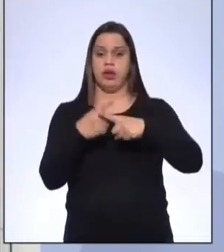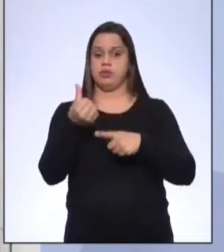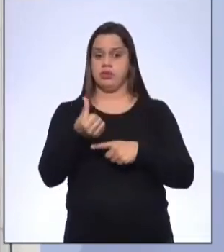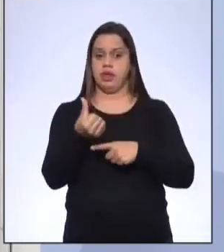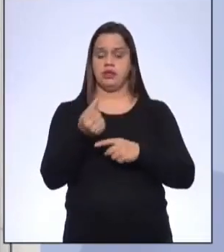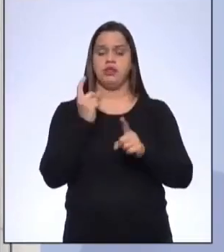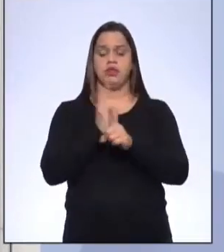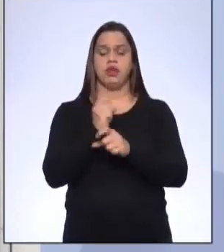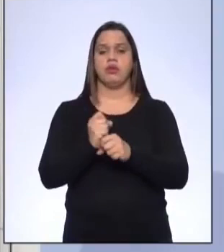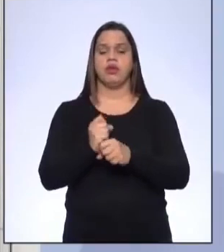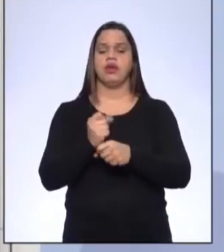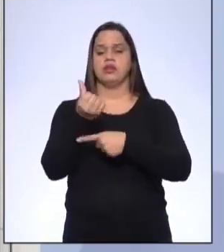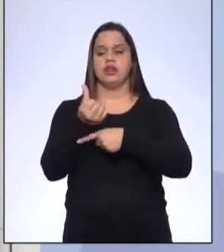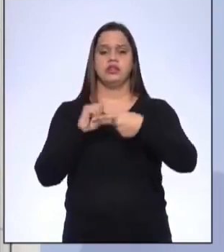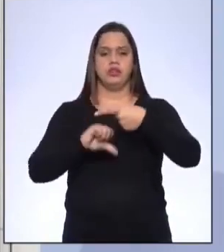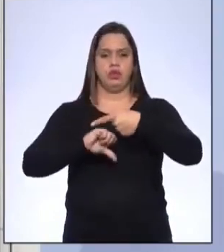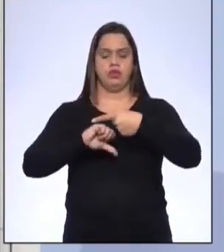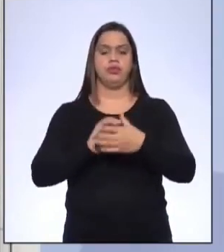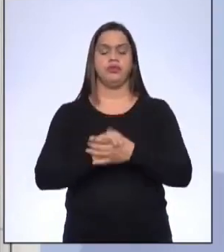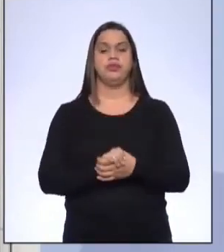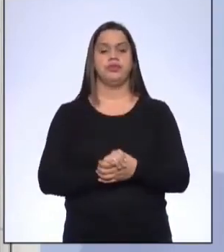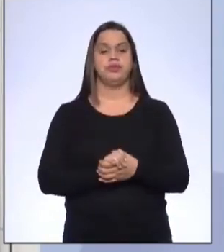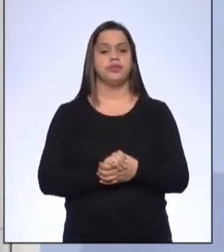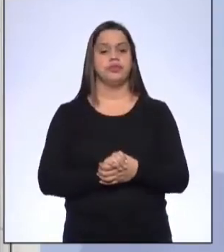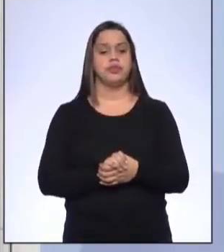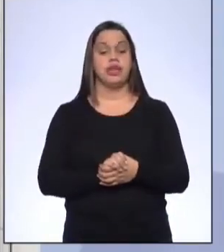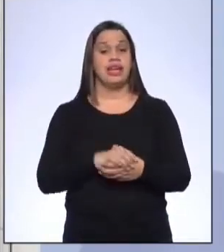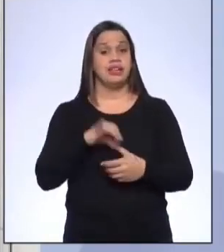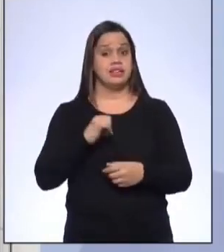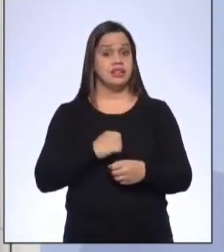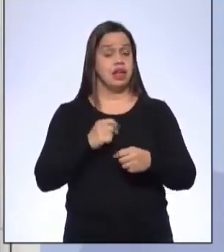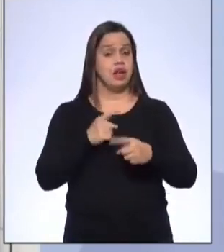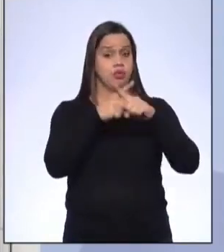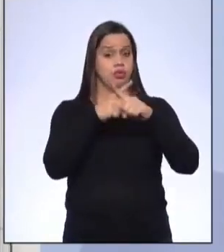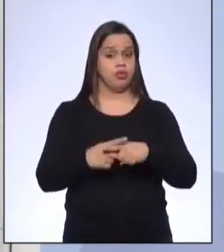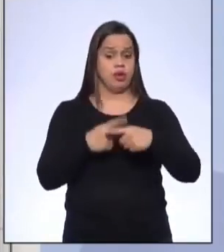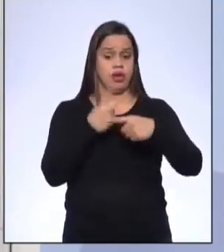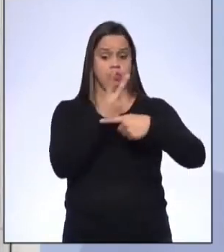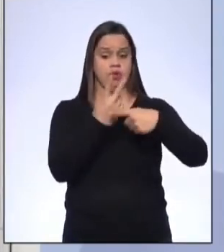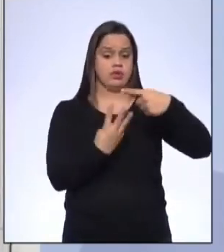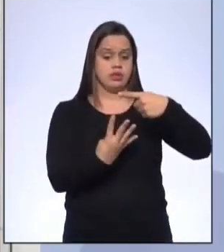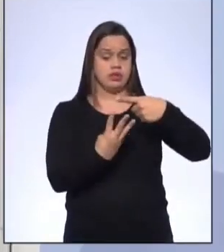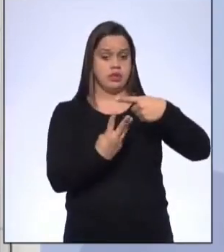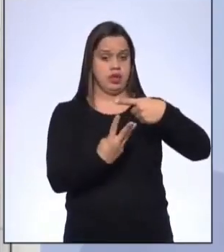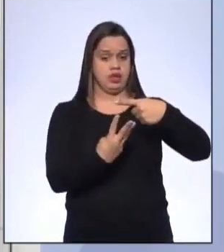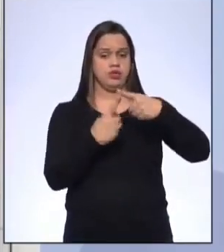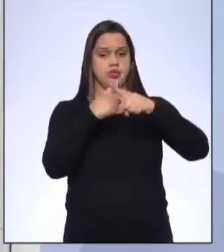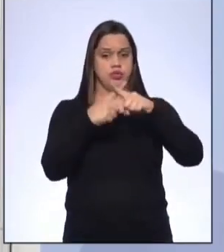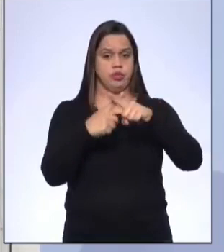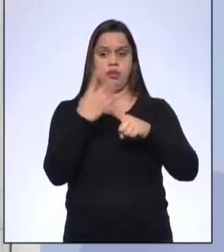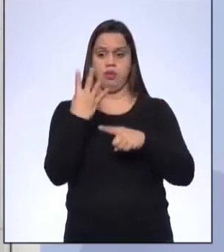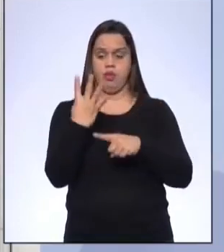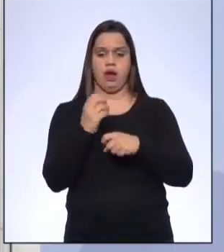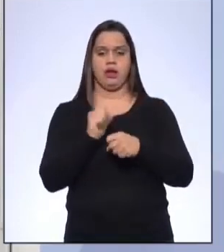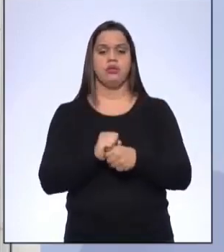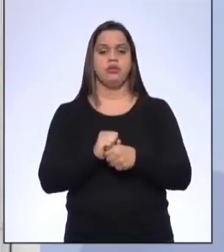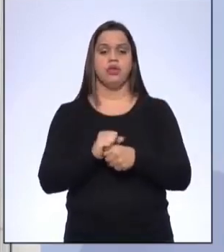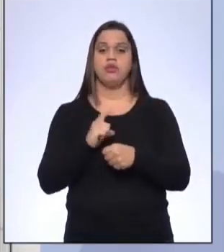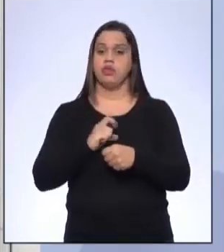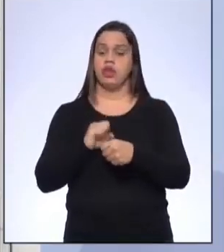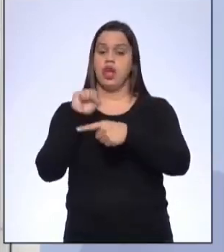6/9, concordo? Se eu multiplicar a fração original por 4, eu vou ter quem?